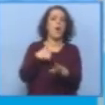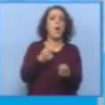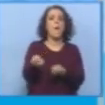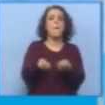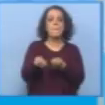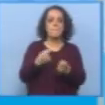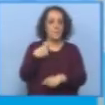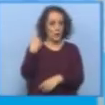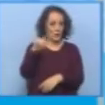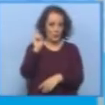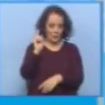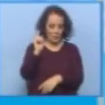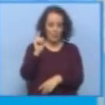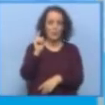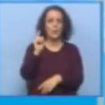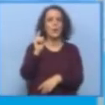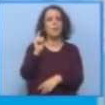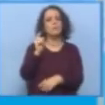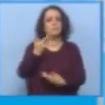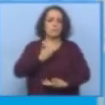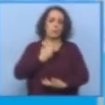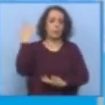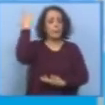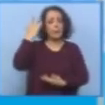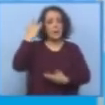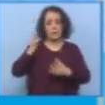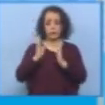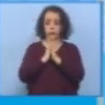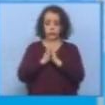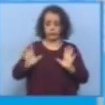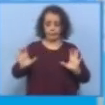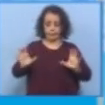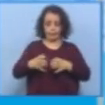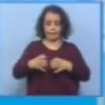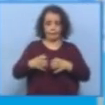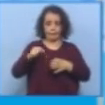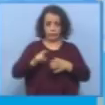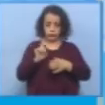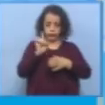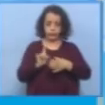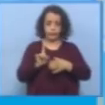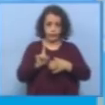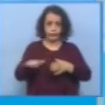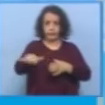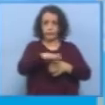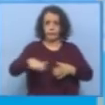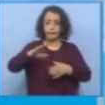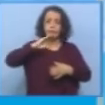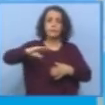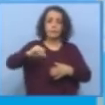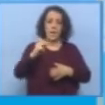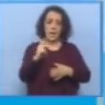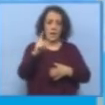organizador, mas como padre de uma paróquia e de uma vigararia que era a de Alenquer. Eu estava na